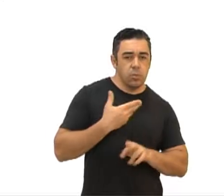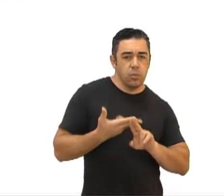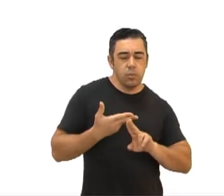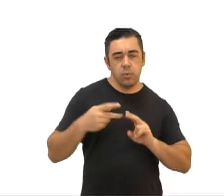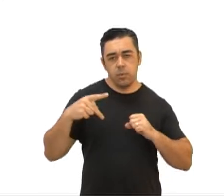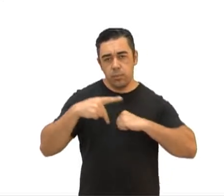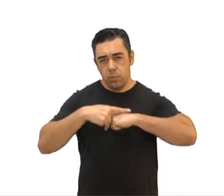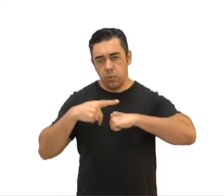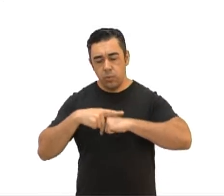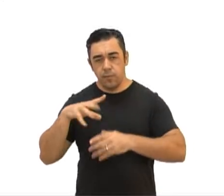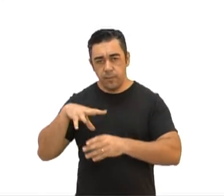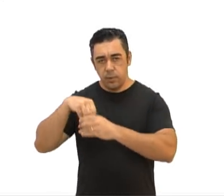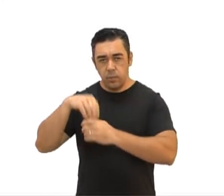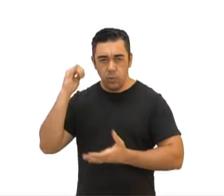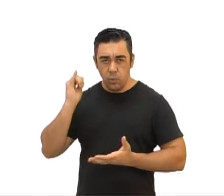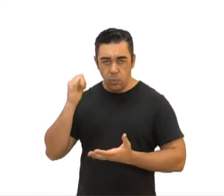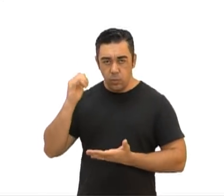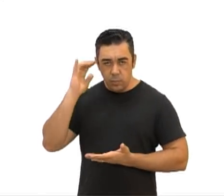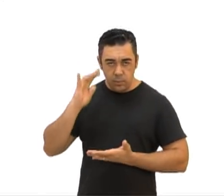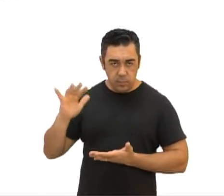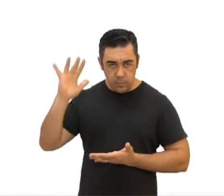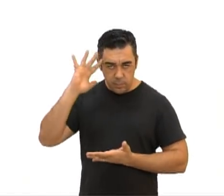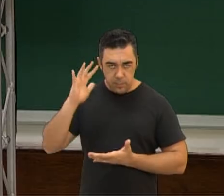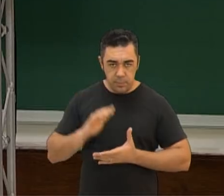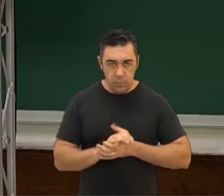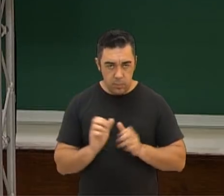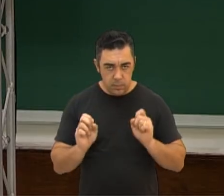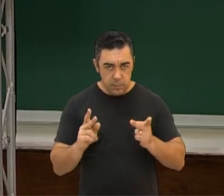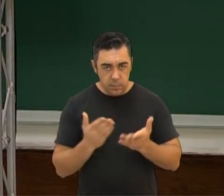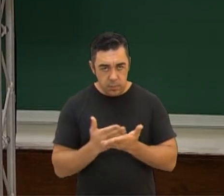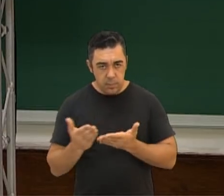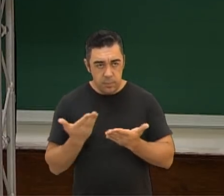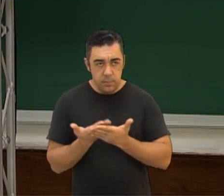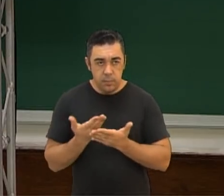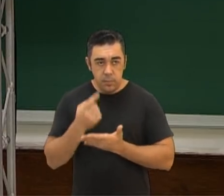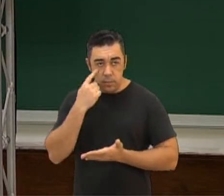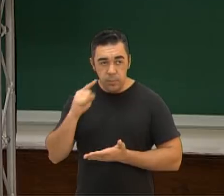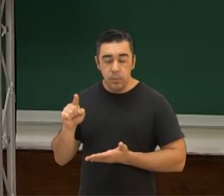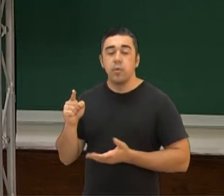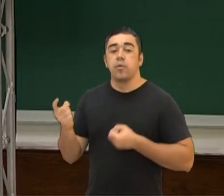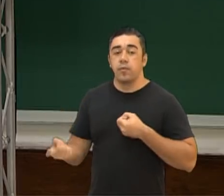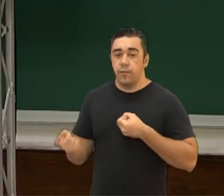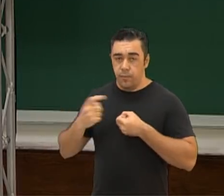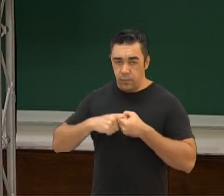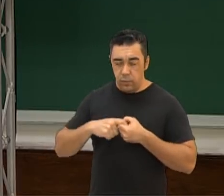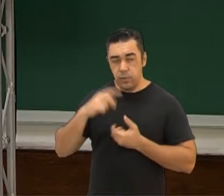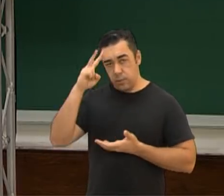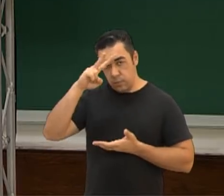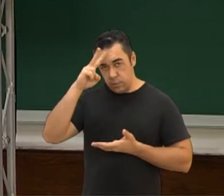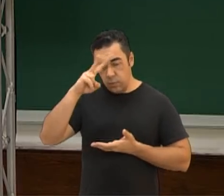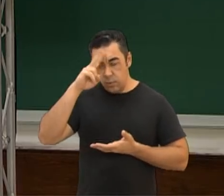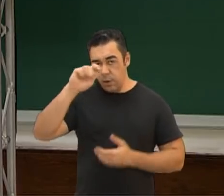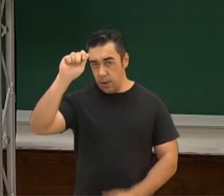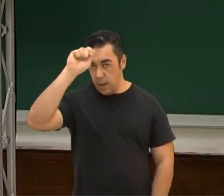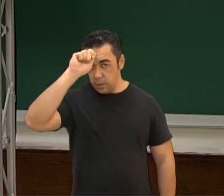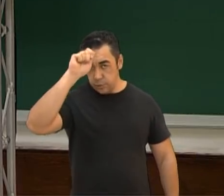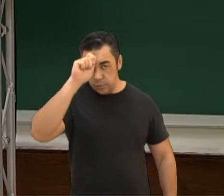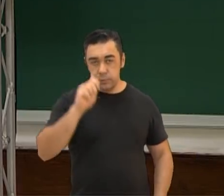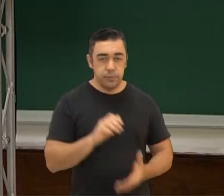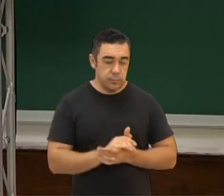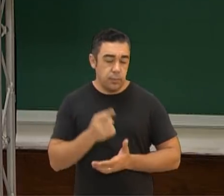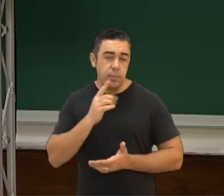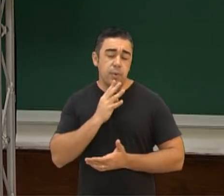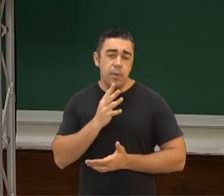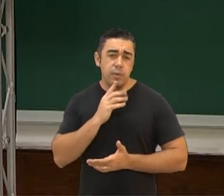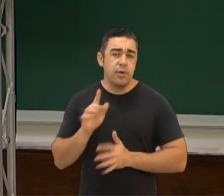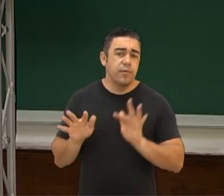pronomes nos contos maravilhosos, ok? Então vamos começar a nossa aula, a gente vai retornar ao conto maravilhoso O Aladim para